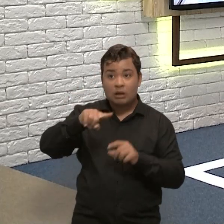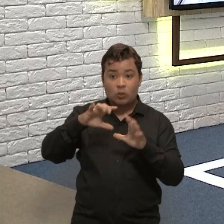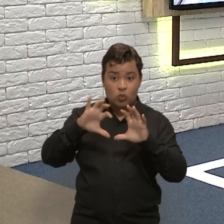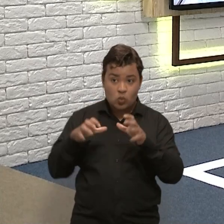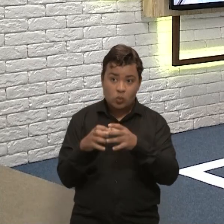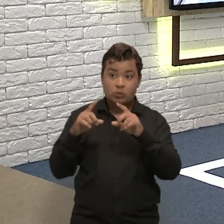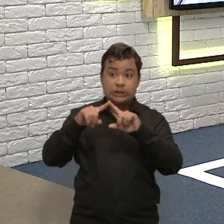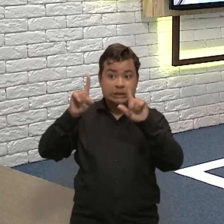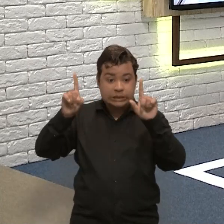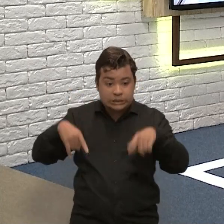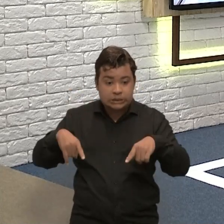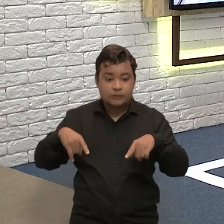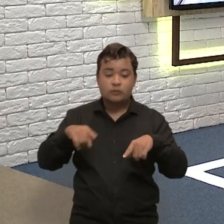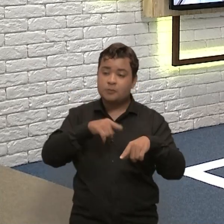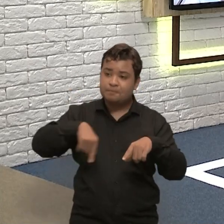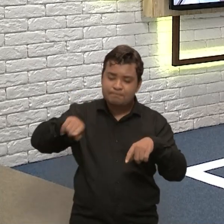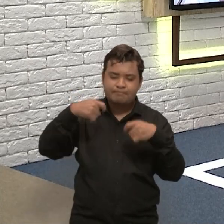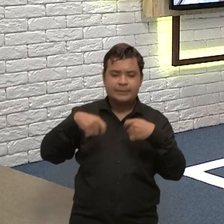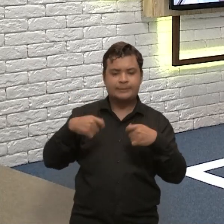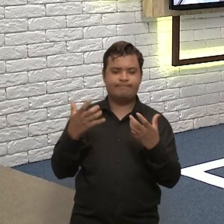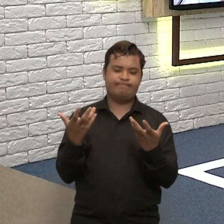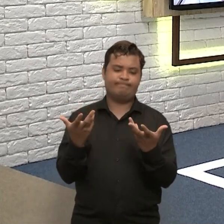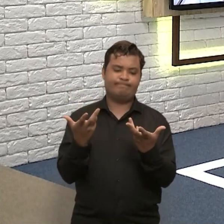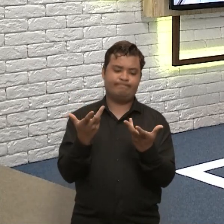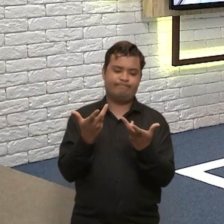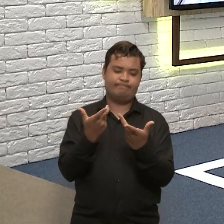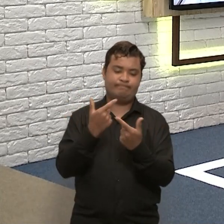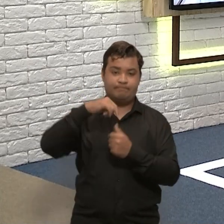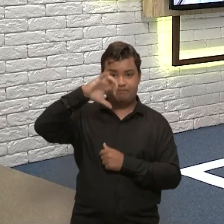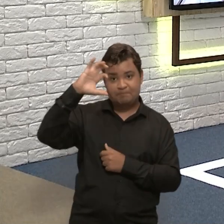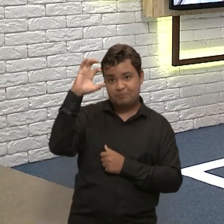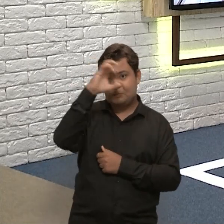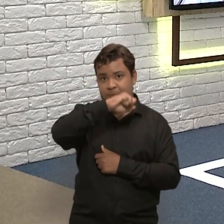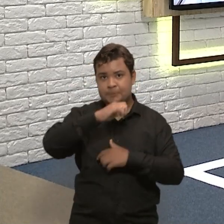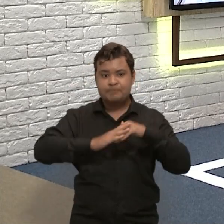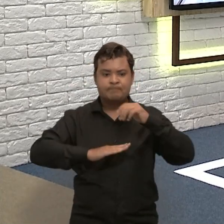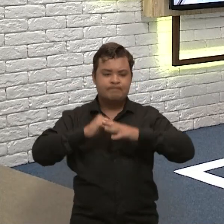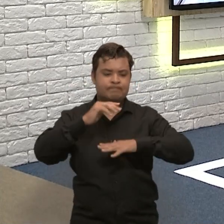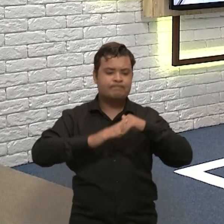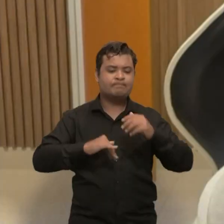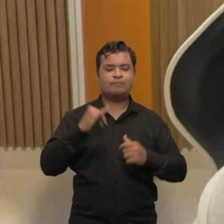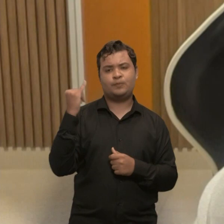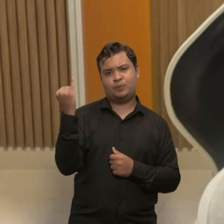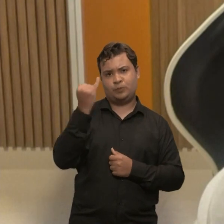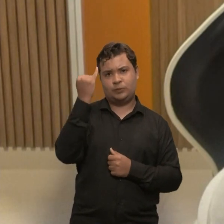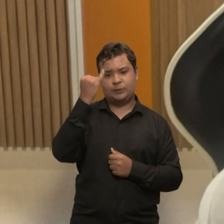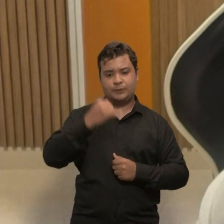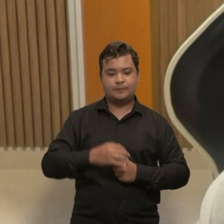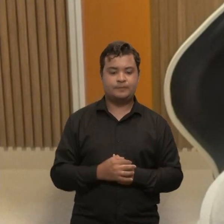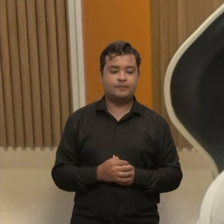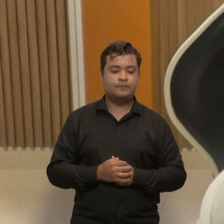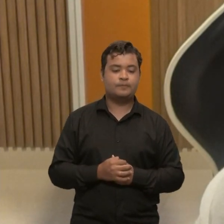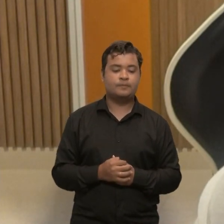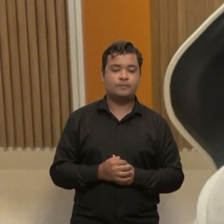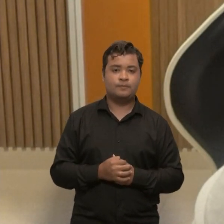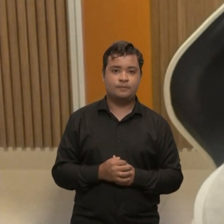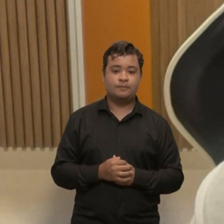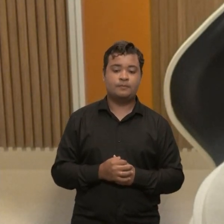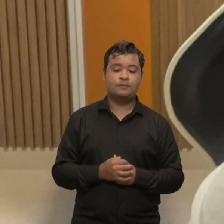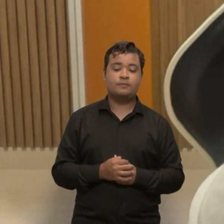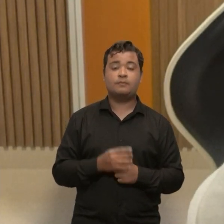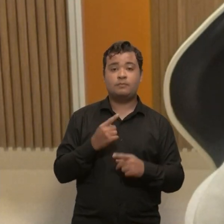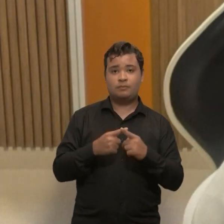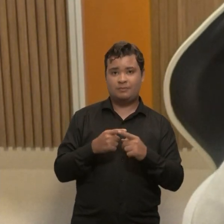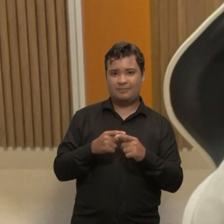e das nossas servidoras, ela é fundamental, que isso ocorra. E que esses